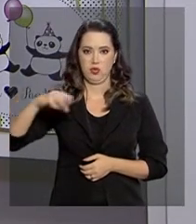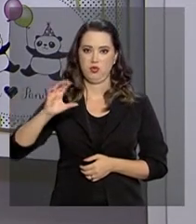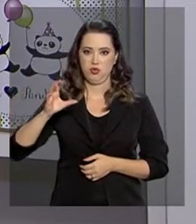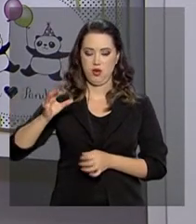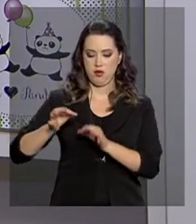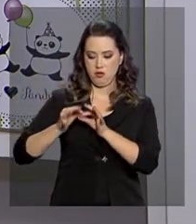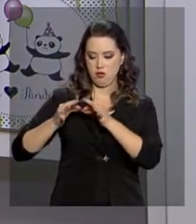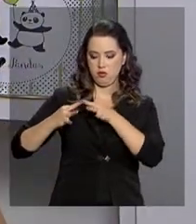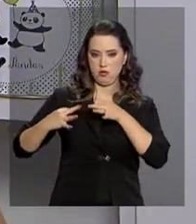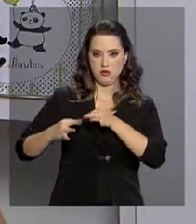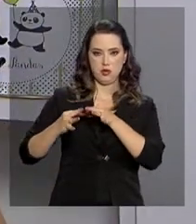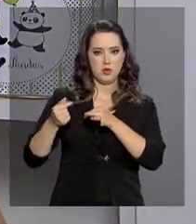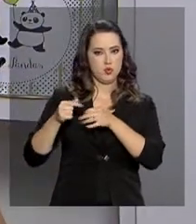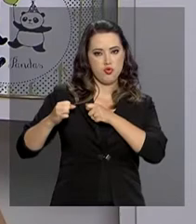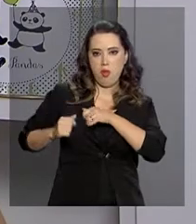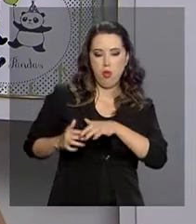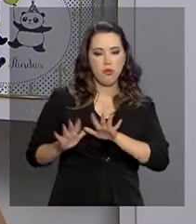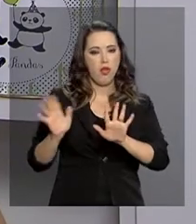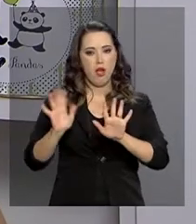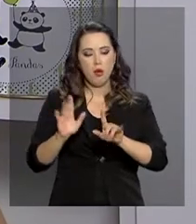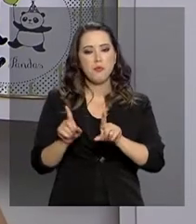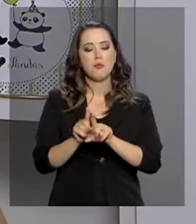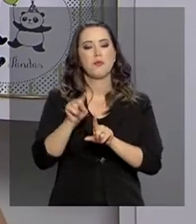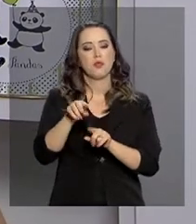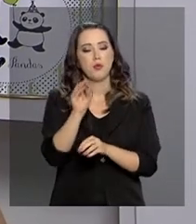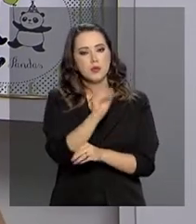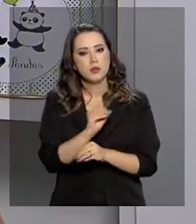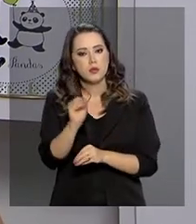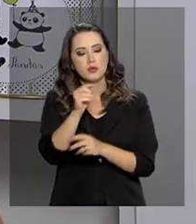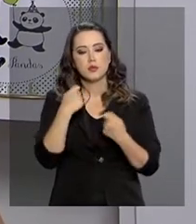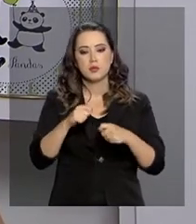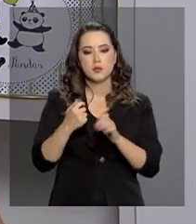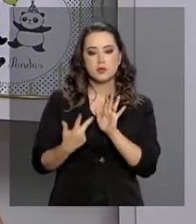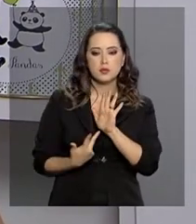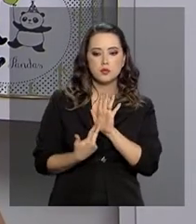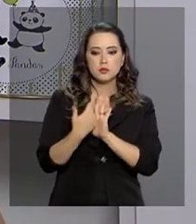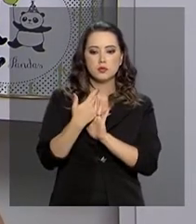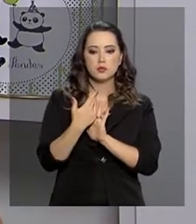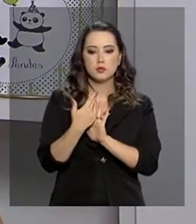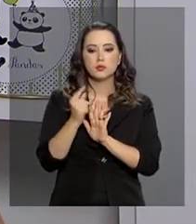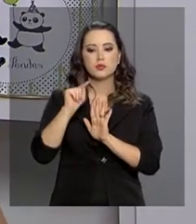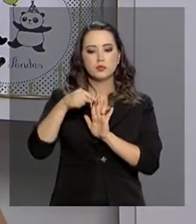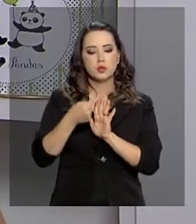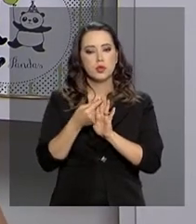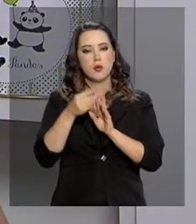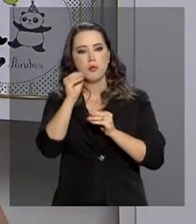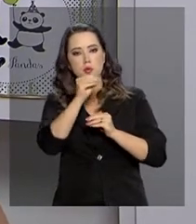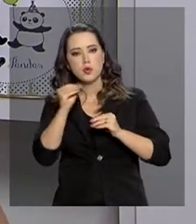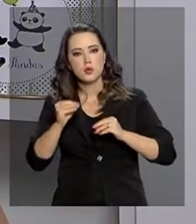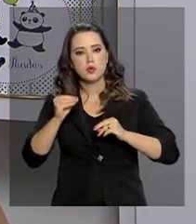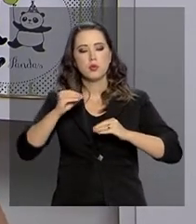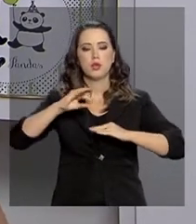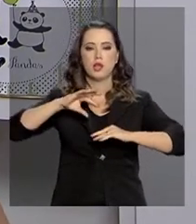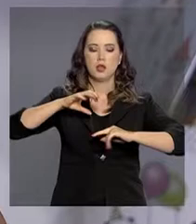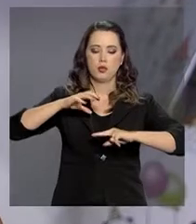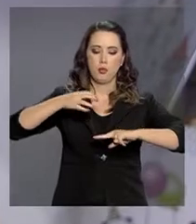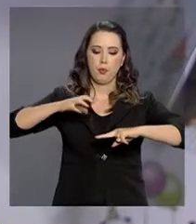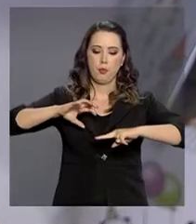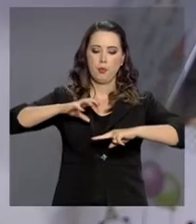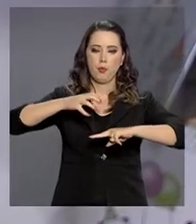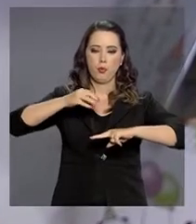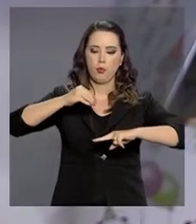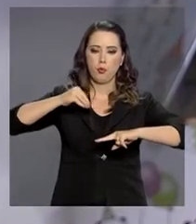havia sem metástase para tratar o câncer líbia precisou de cirurgias sessões de quimioterapia e radioterapia